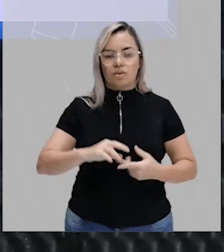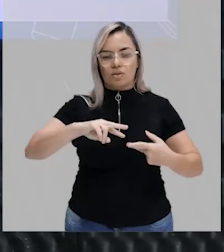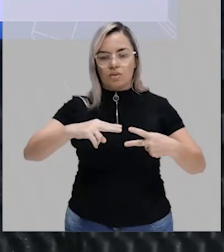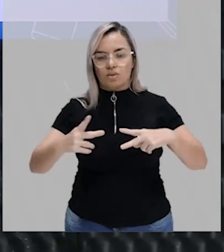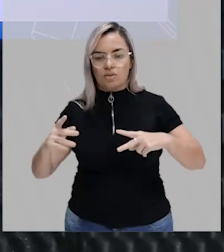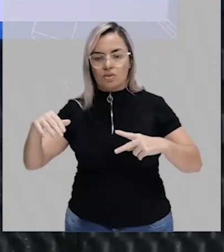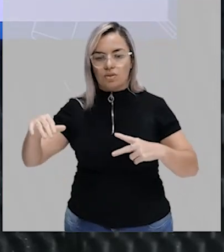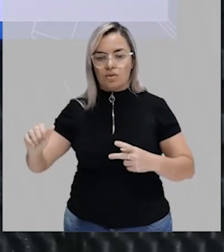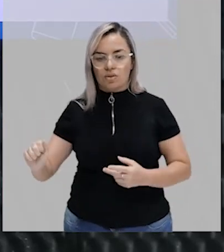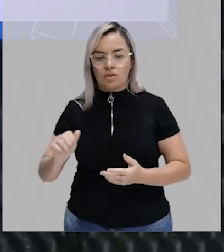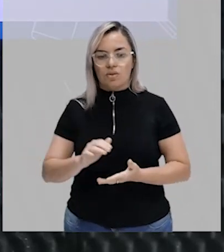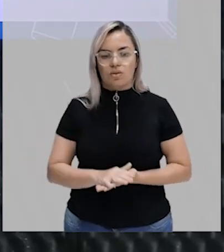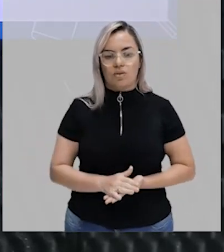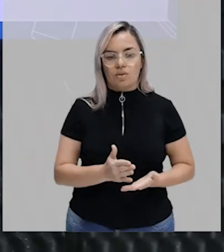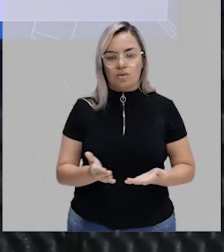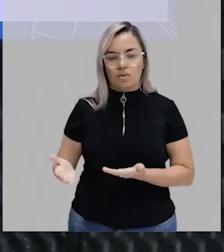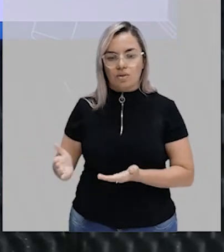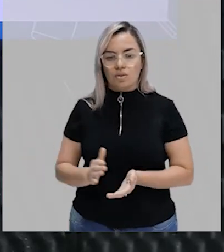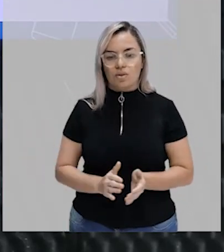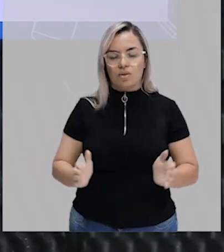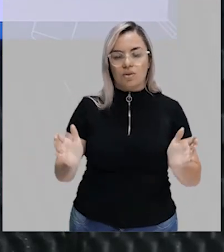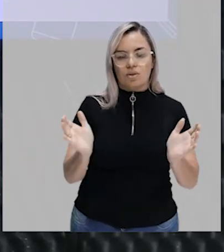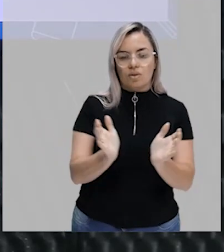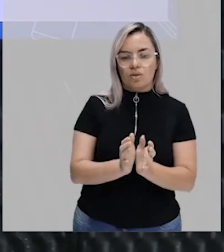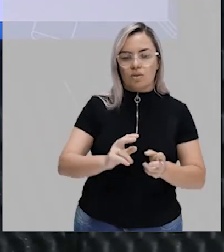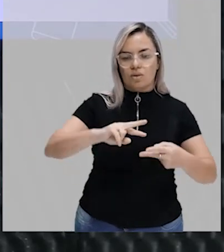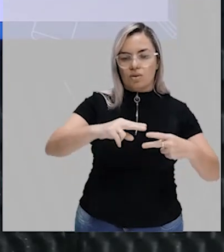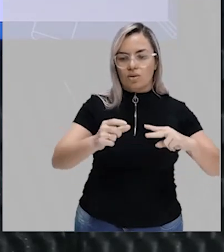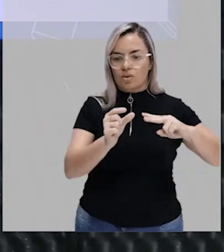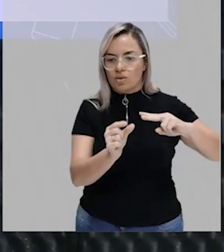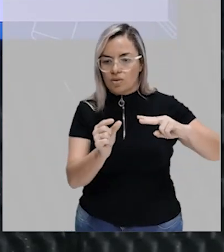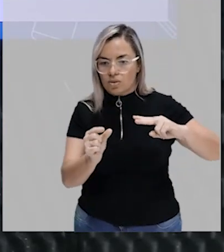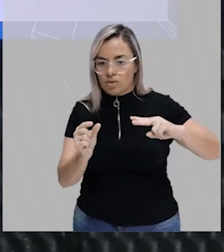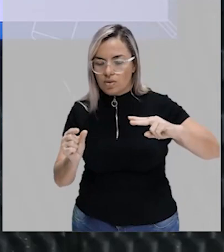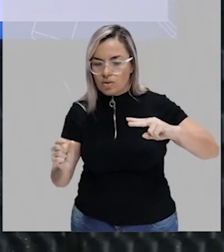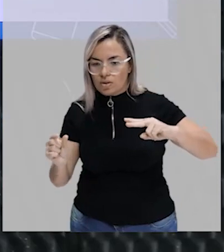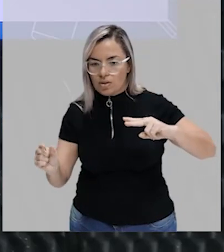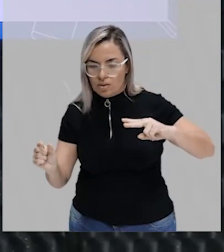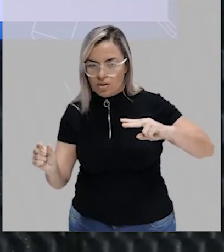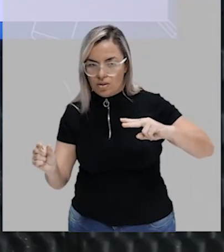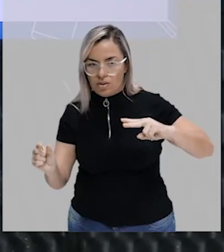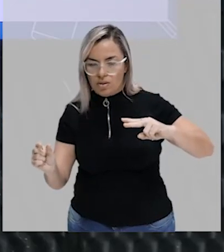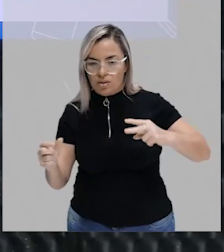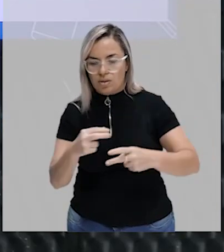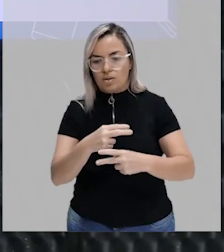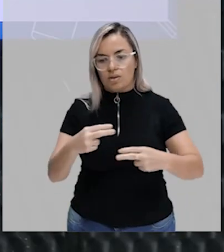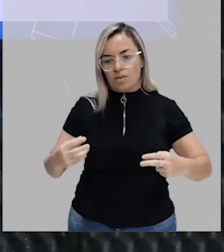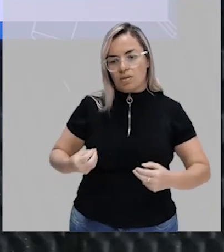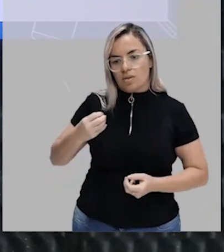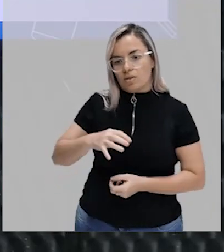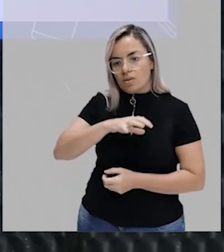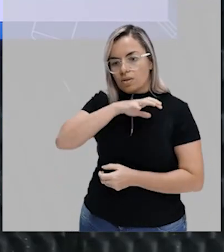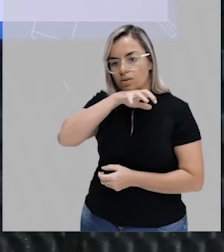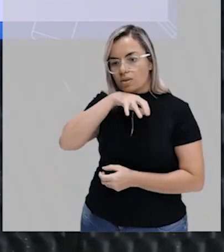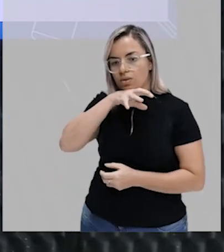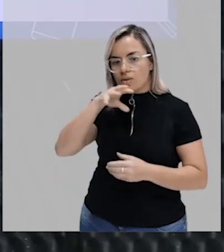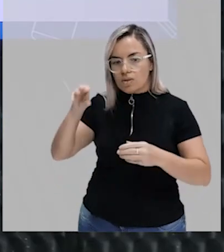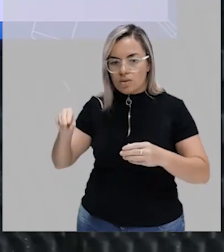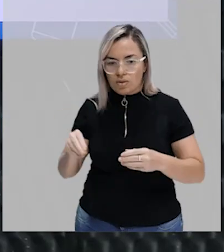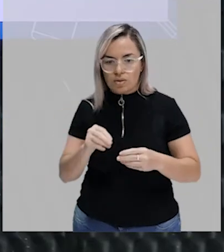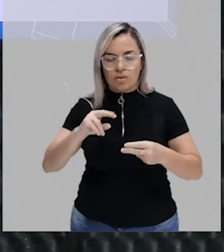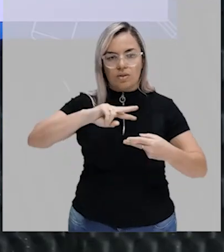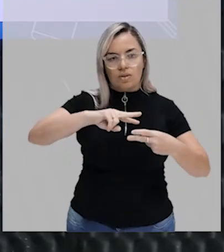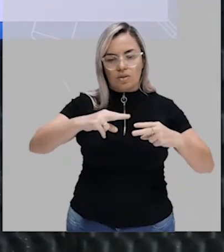de genes típicos de cada espécie atual teria sido resultado de um acúmulo de mutações